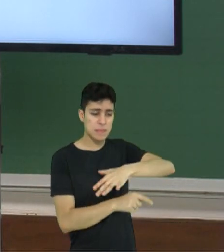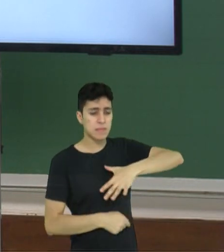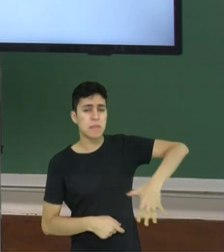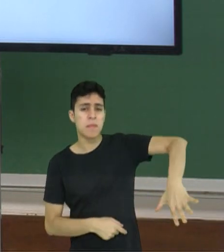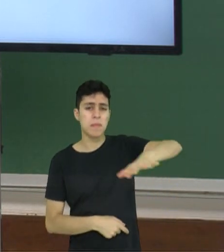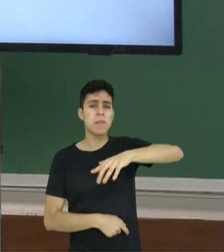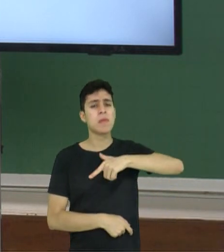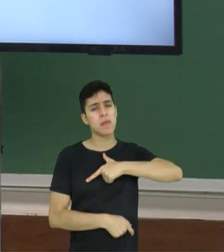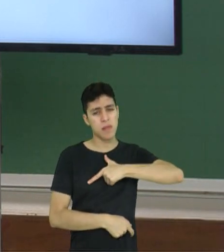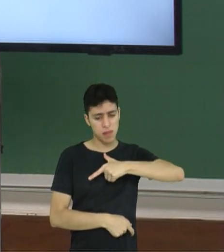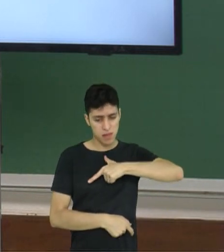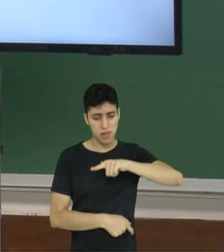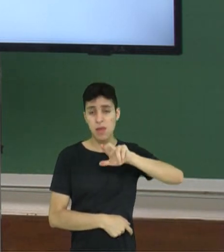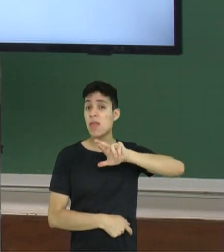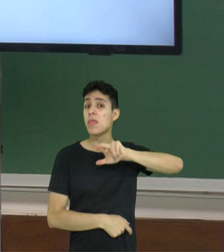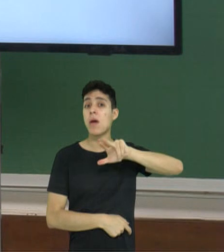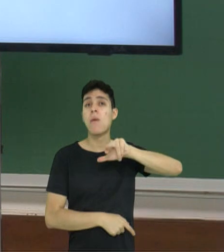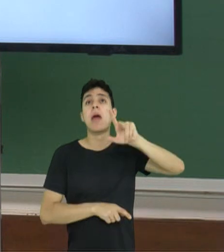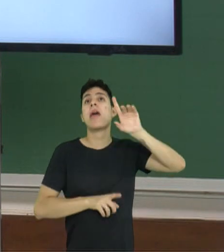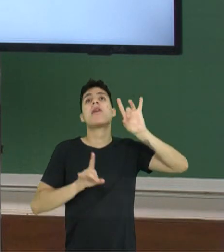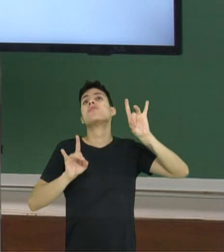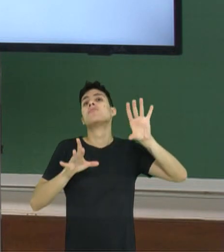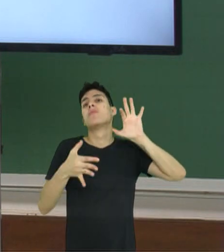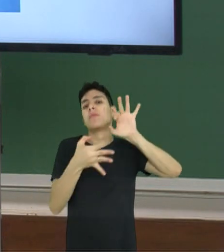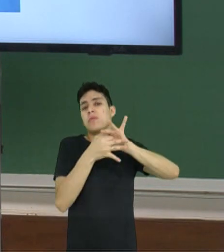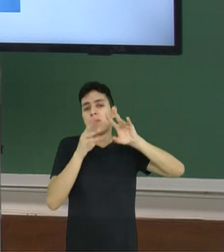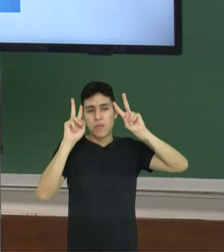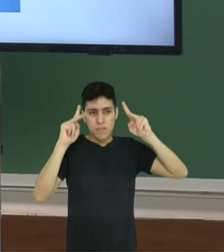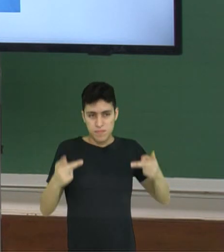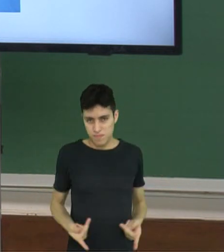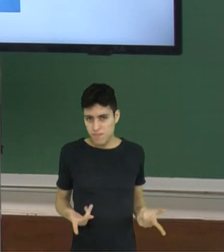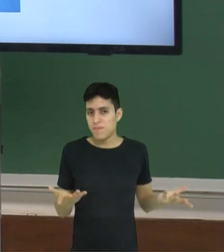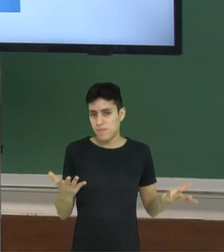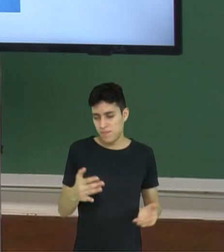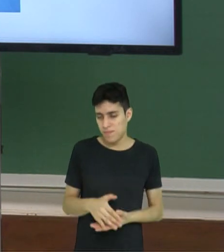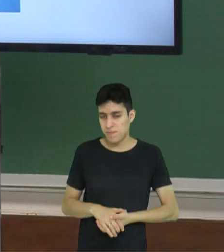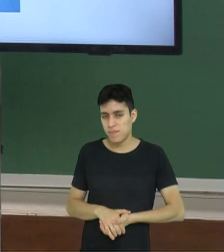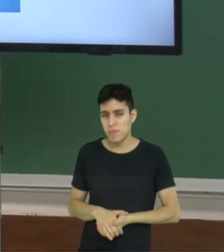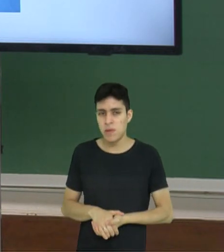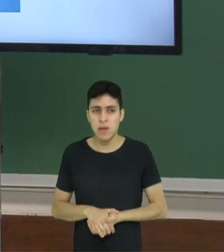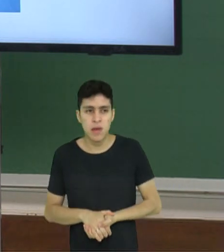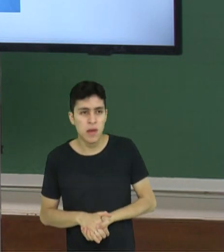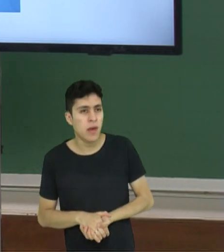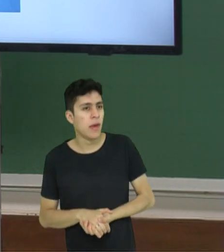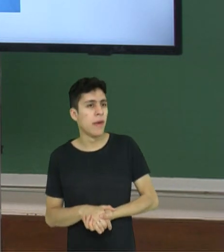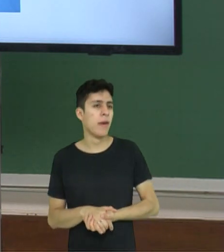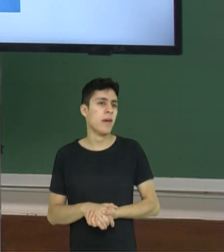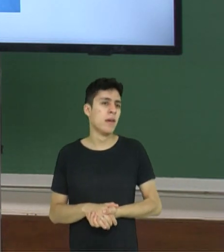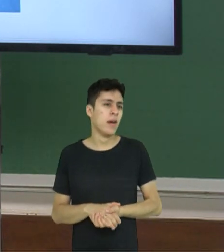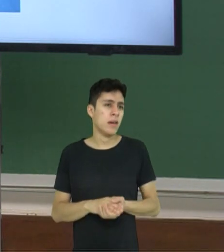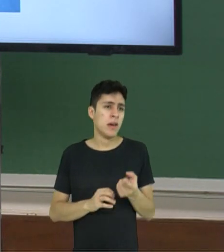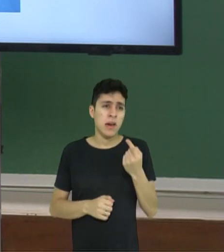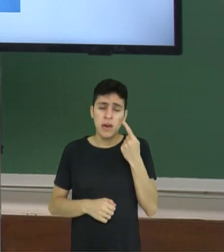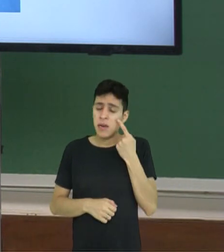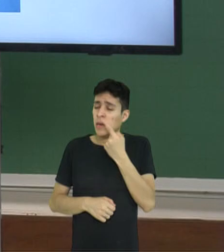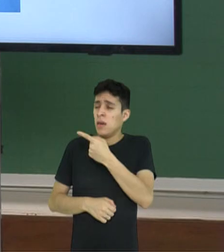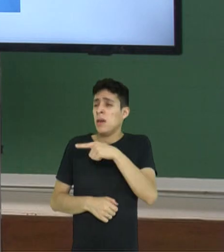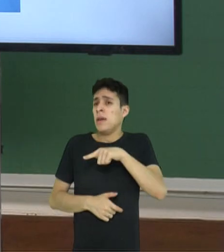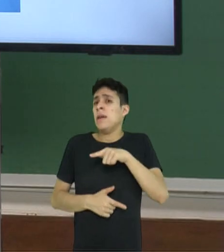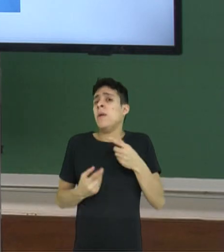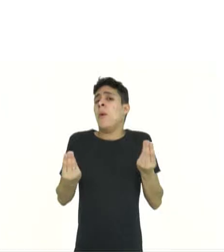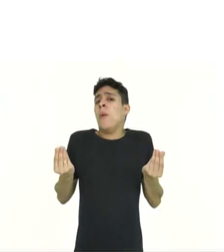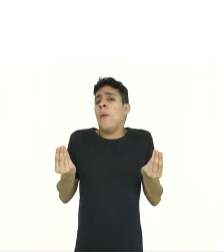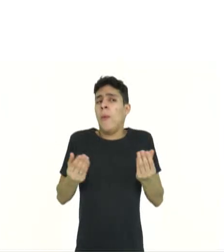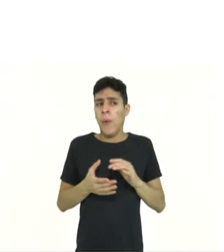que não são diretamente humanos, lá na região, como acontece no Ártico. Aqui que vem a polêmica, tem